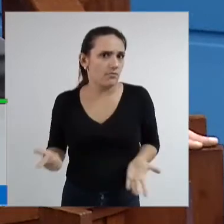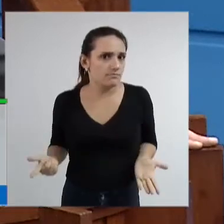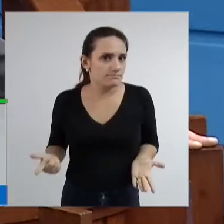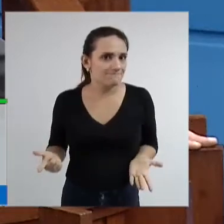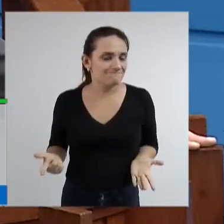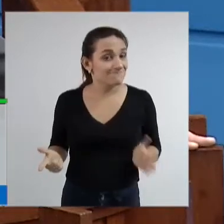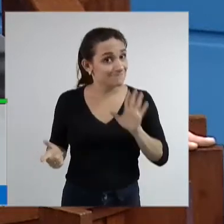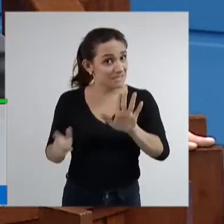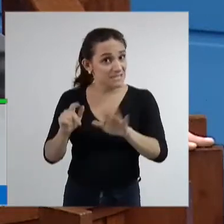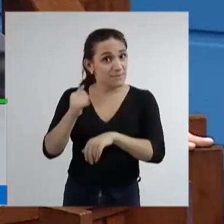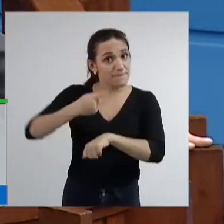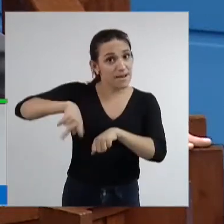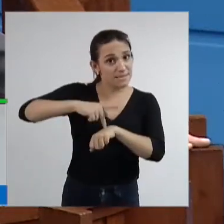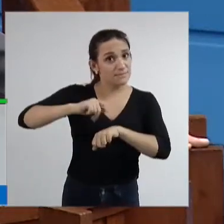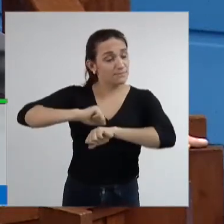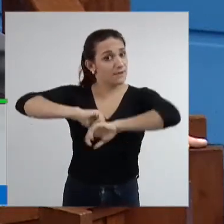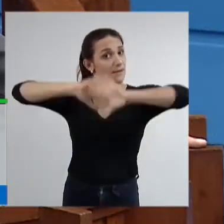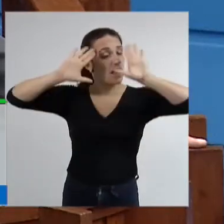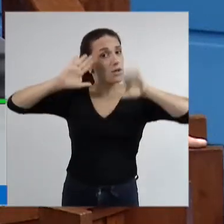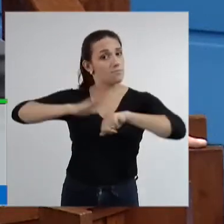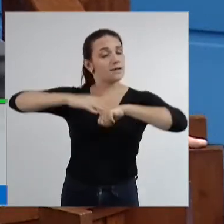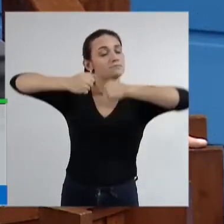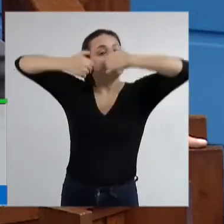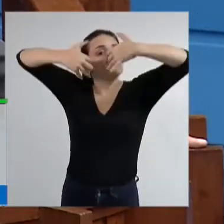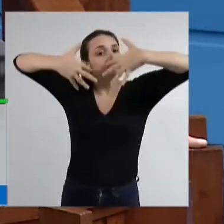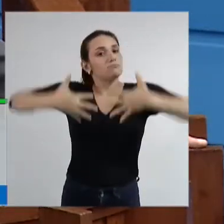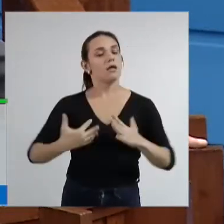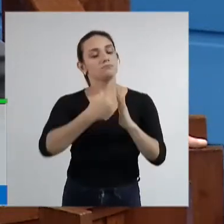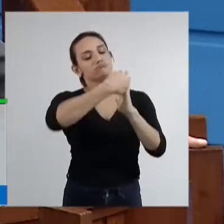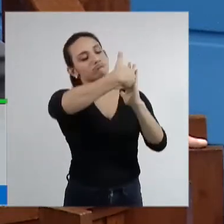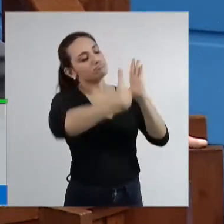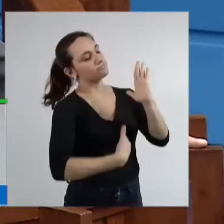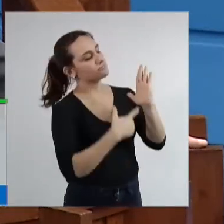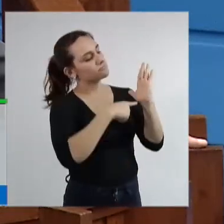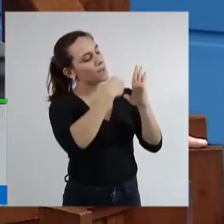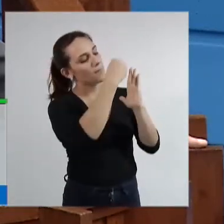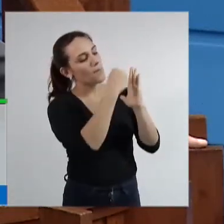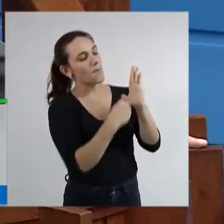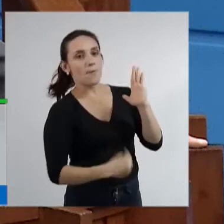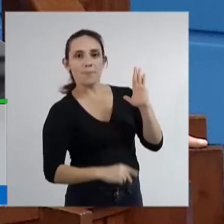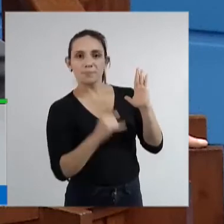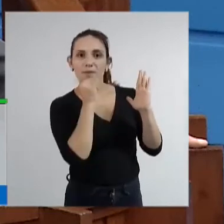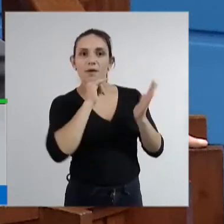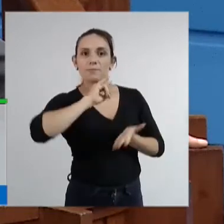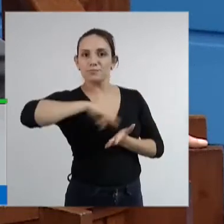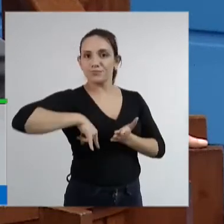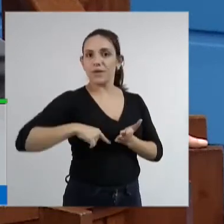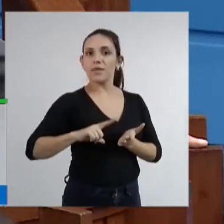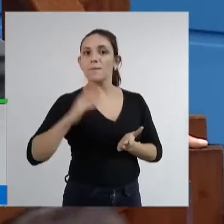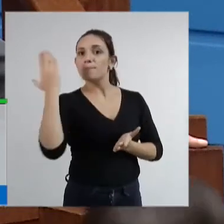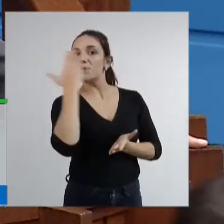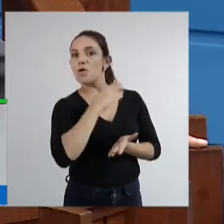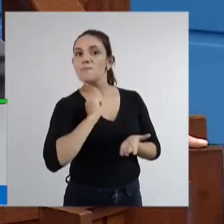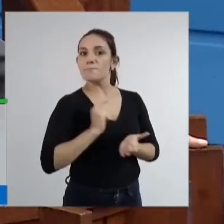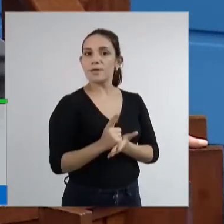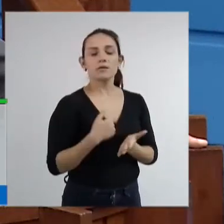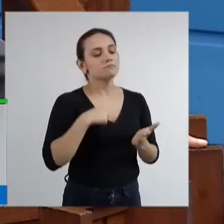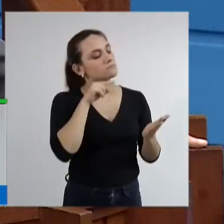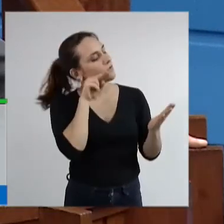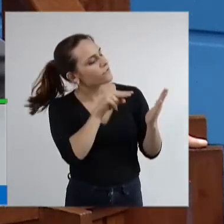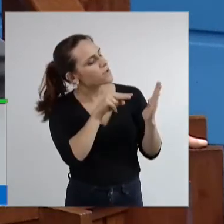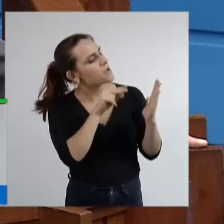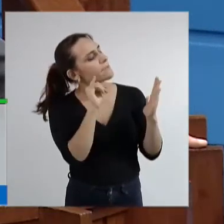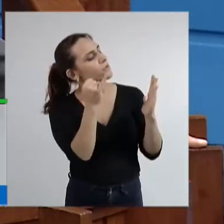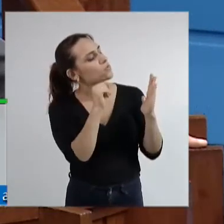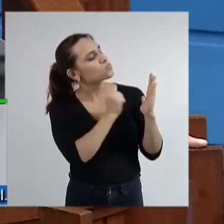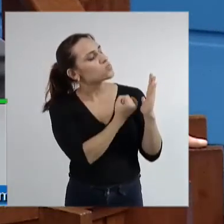o país tiver transparência, para a pessoa pegar a sua nota, seu cupom fiscal e saber o que é que ele está pagando de